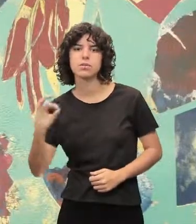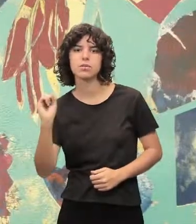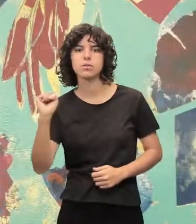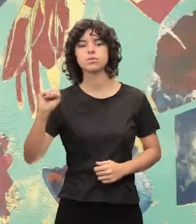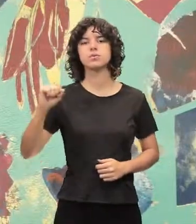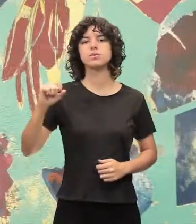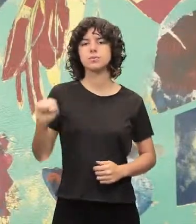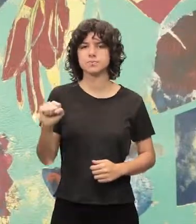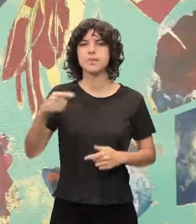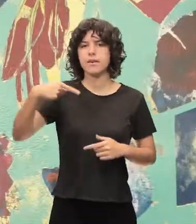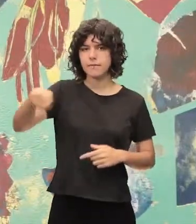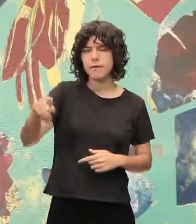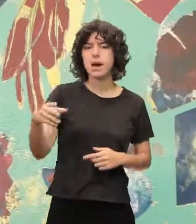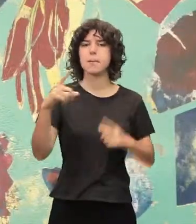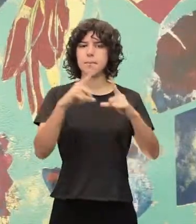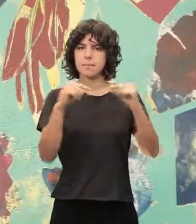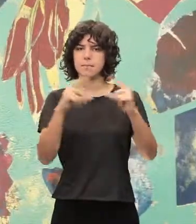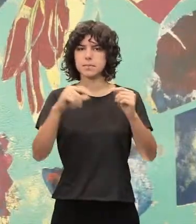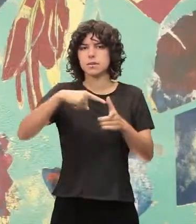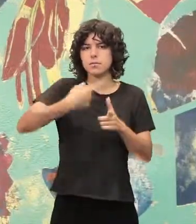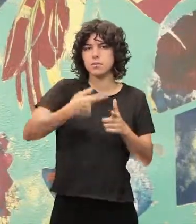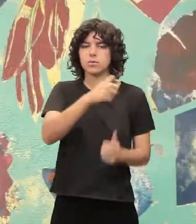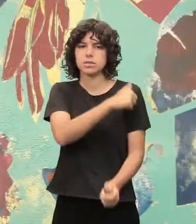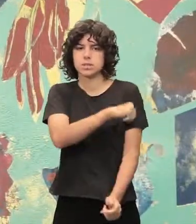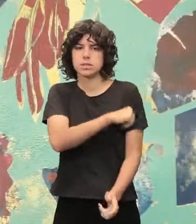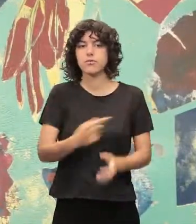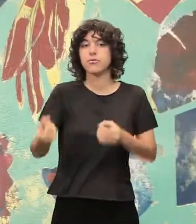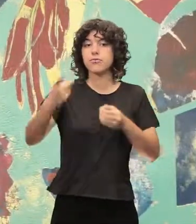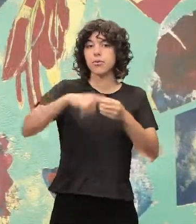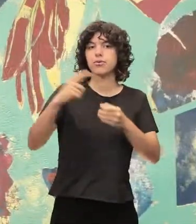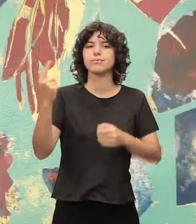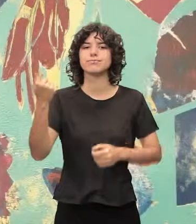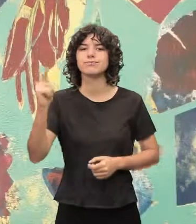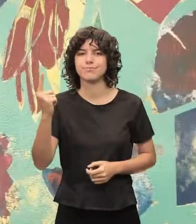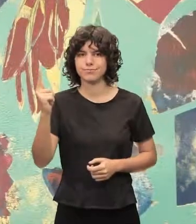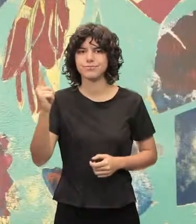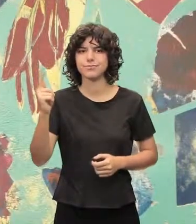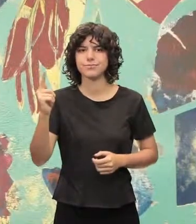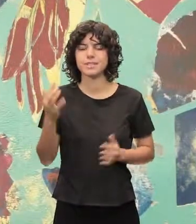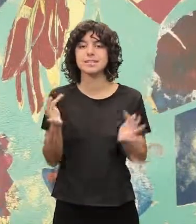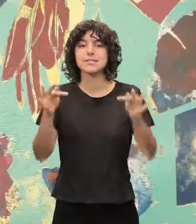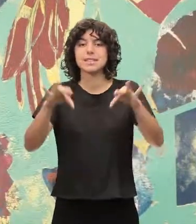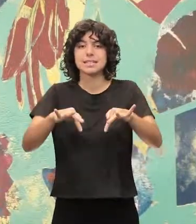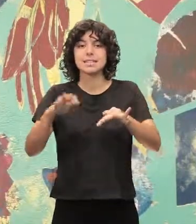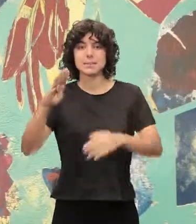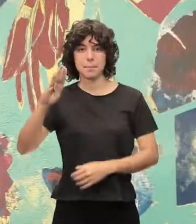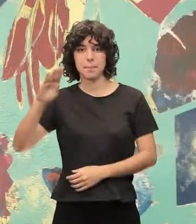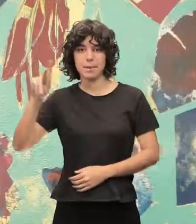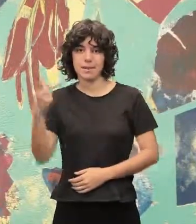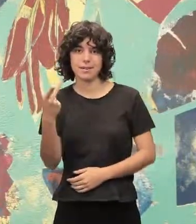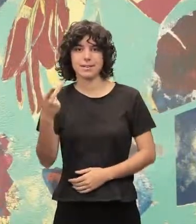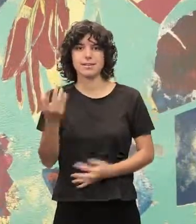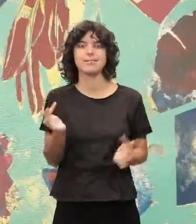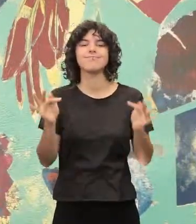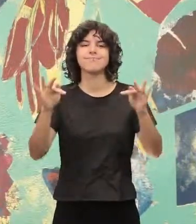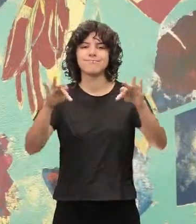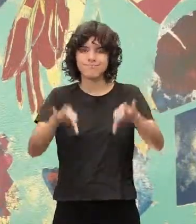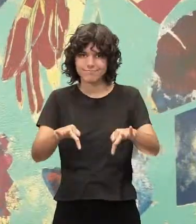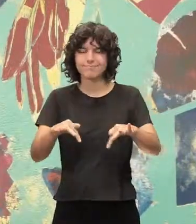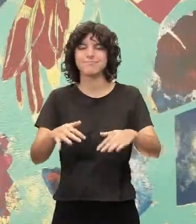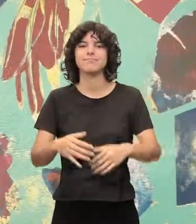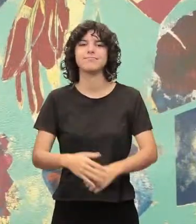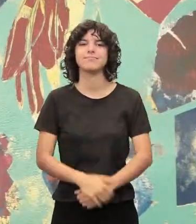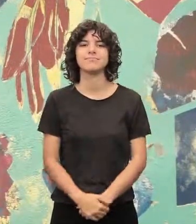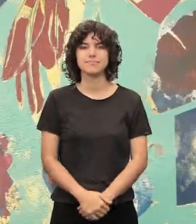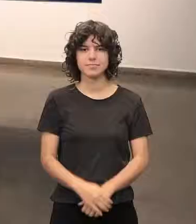vai depois viajar para o Rio de Janeiro, vai voltar para Goiânia e finalmente vai chegar em Belo Horizonte, né, para fechar, né,